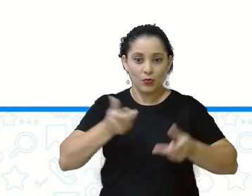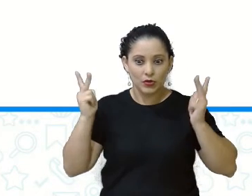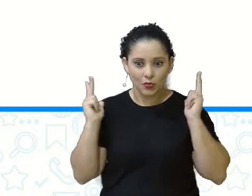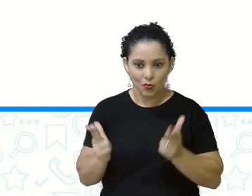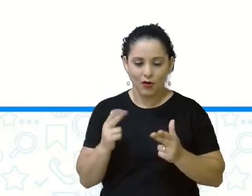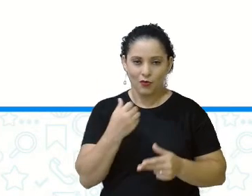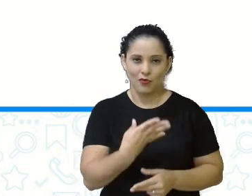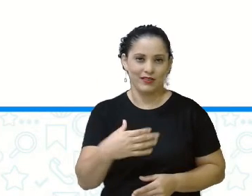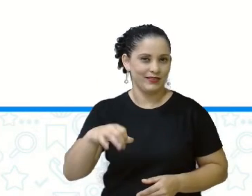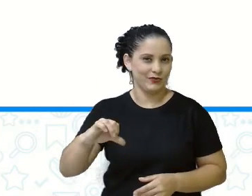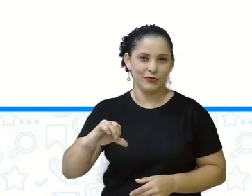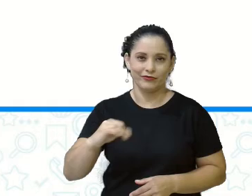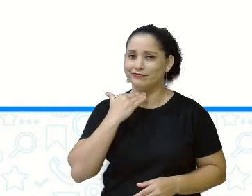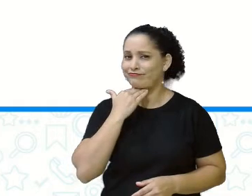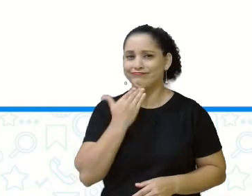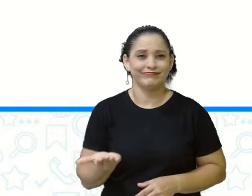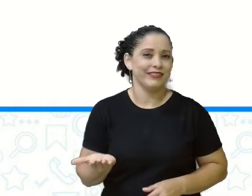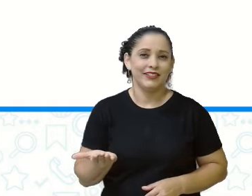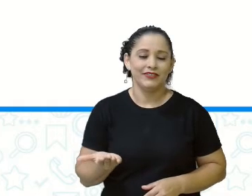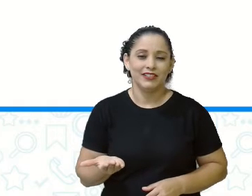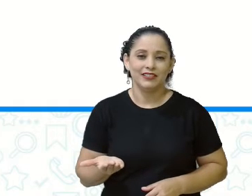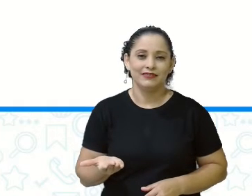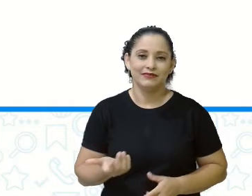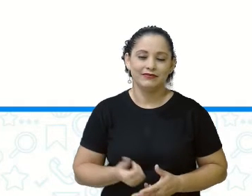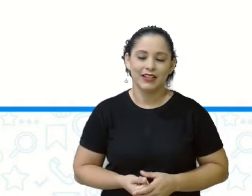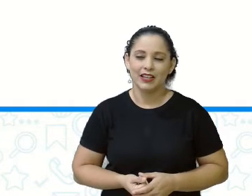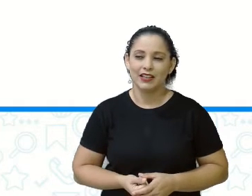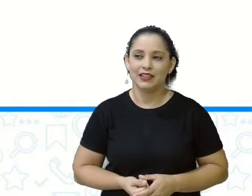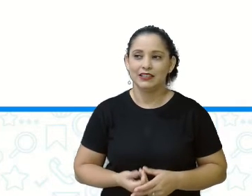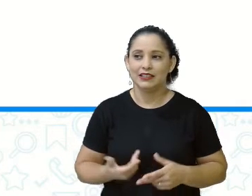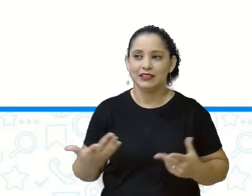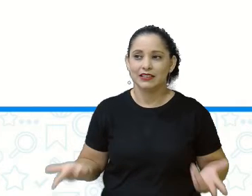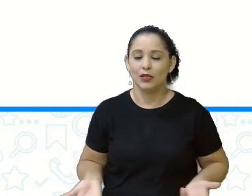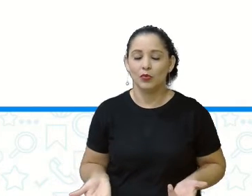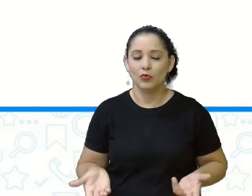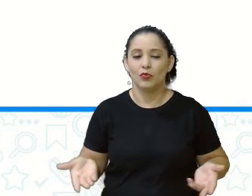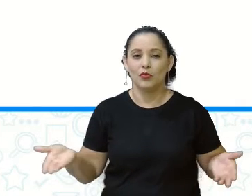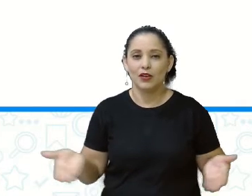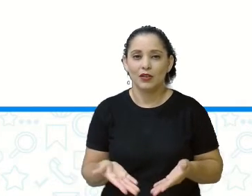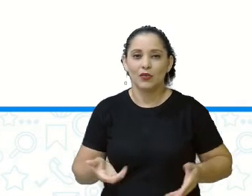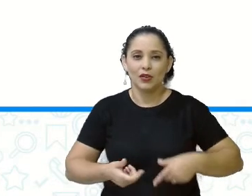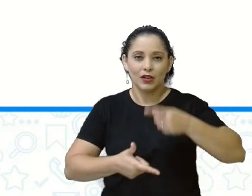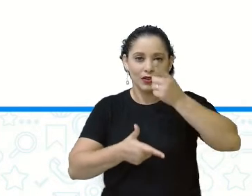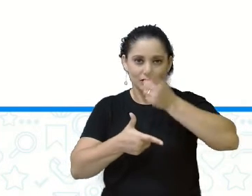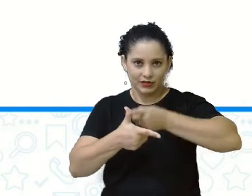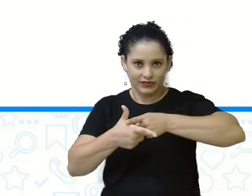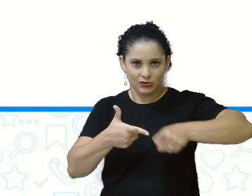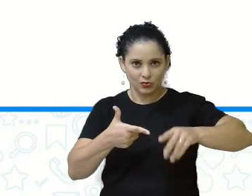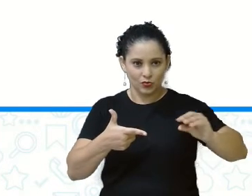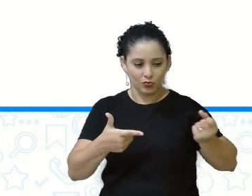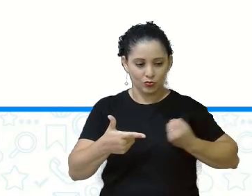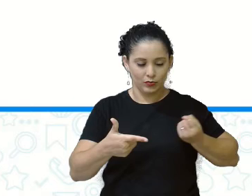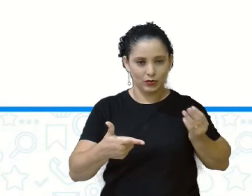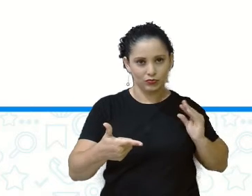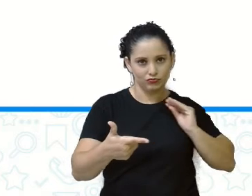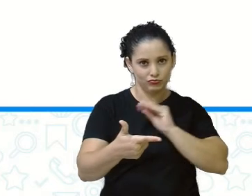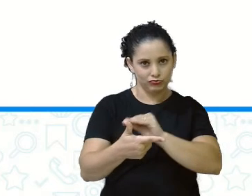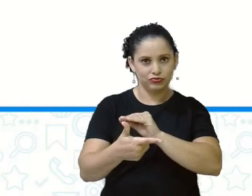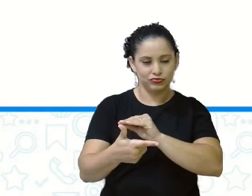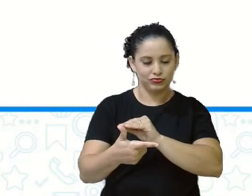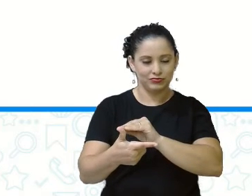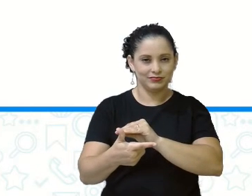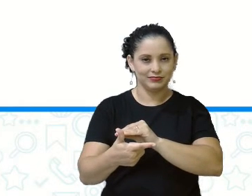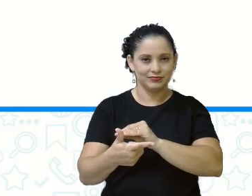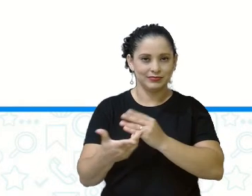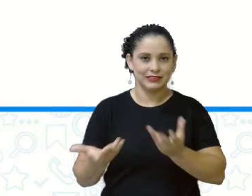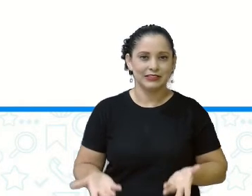49. Nesse caso, se eu fosse colocar um número a mais aqui no meu dividendo, eu teria aqui,